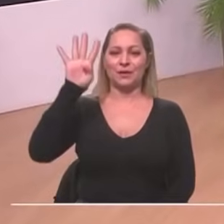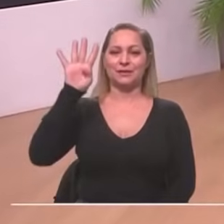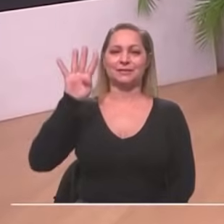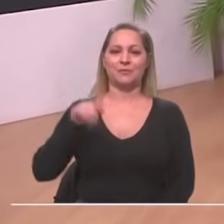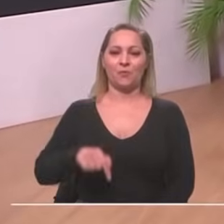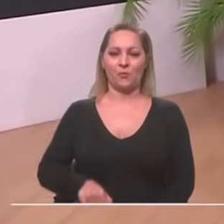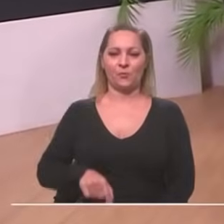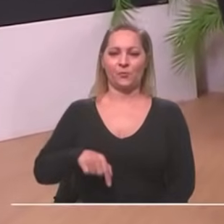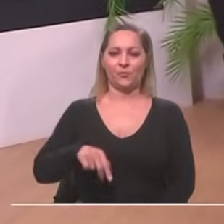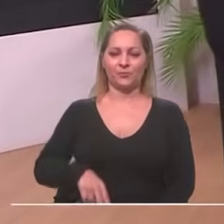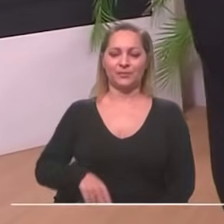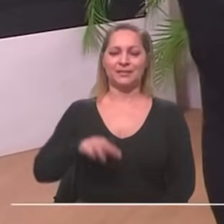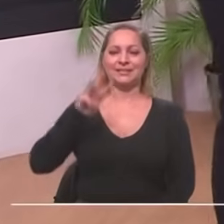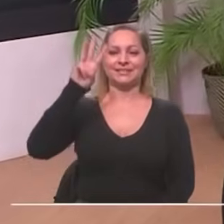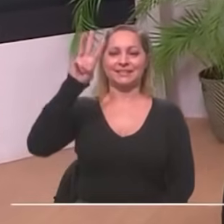1, 2, 3, 4!